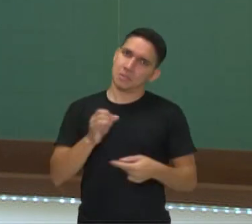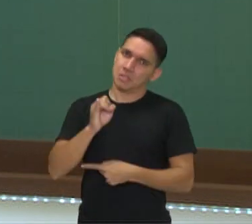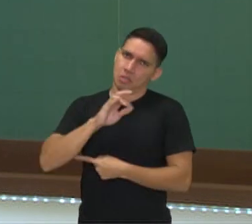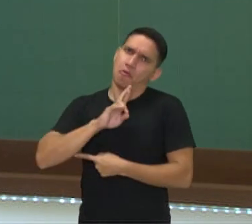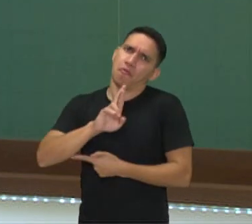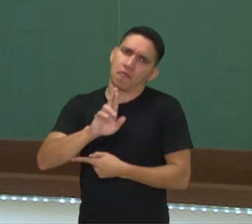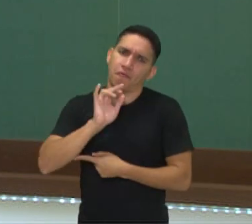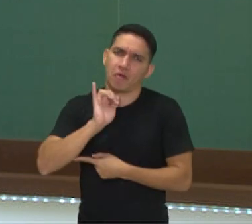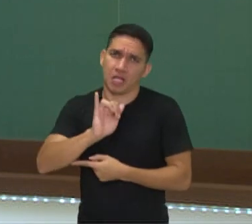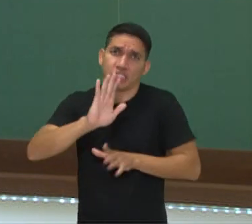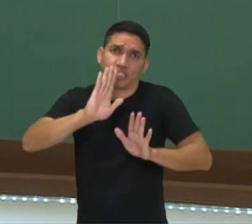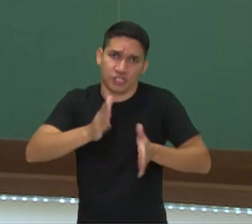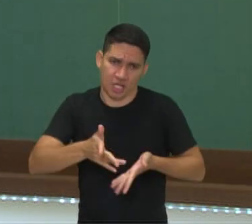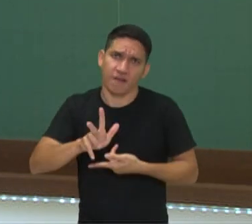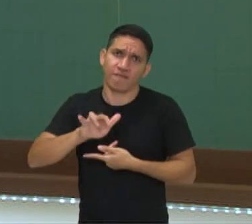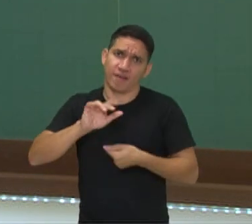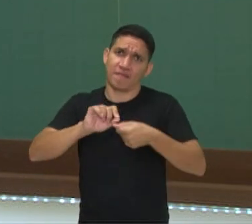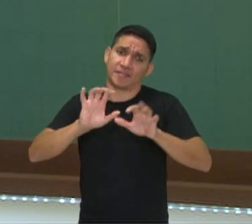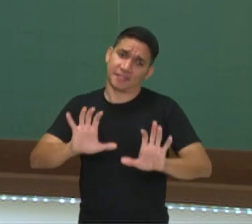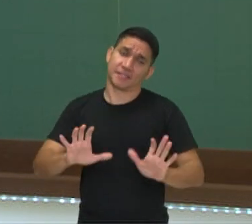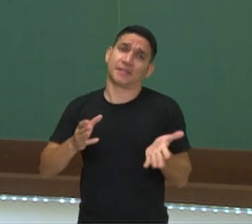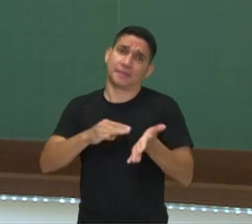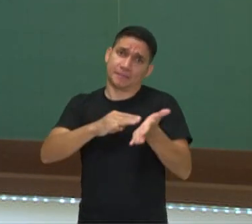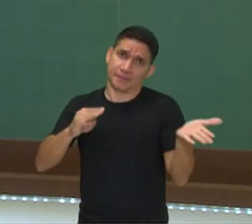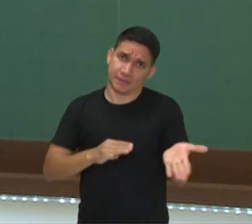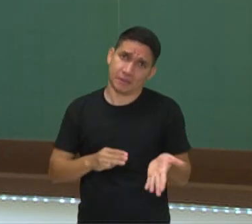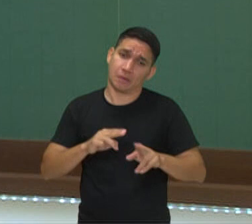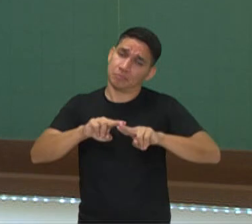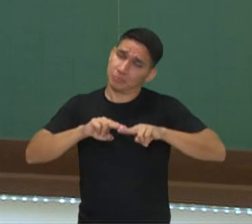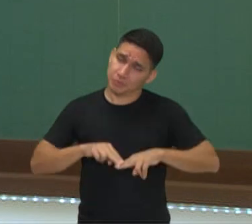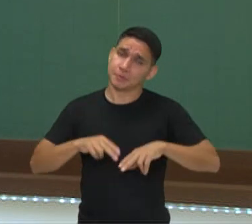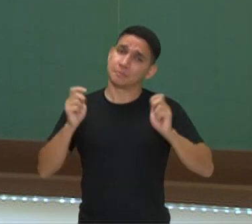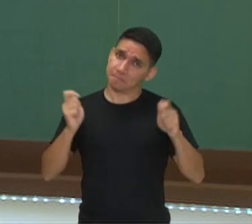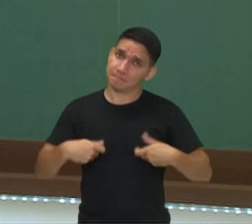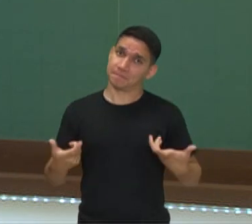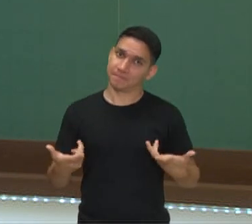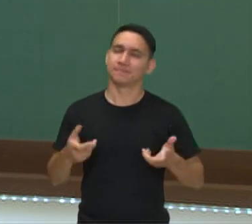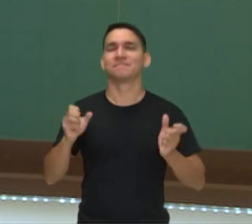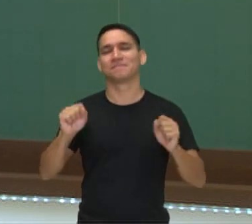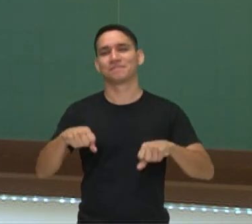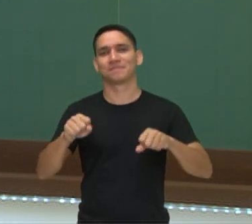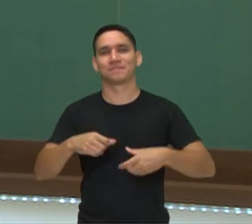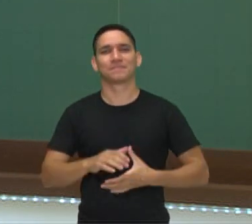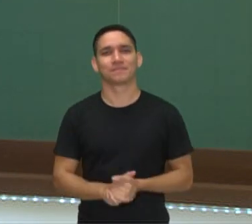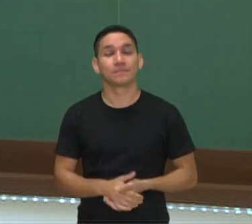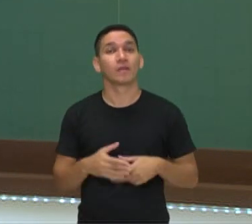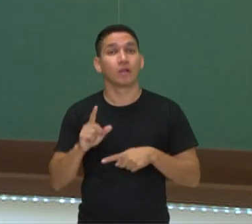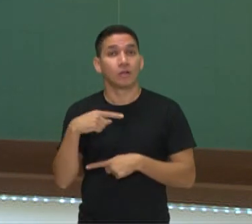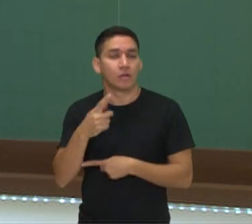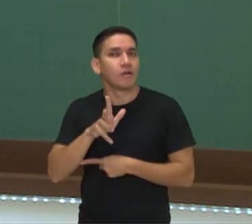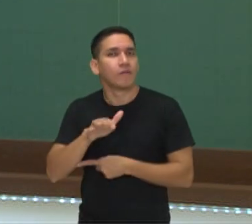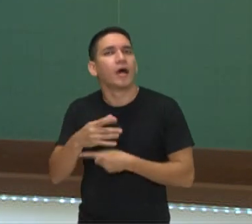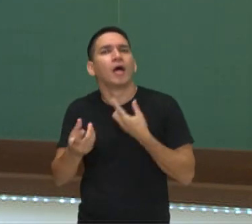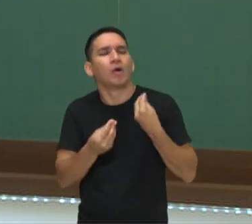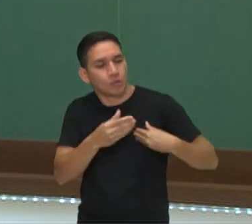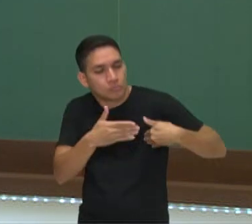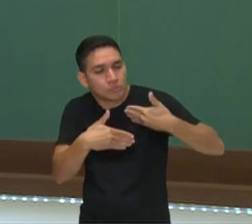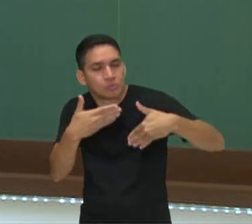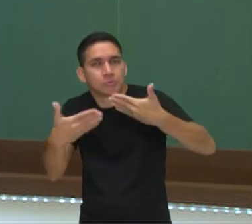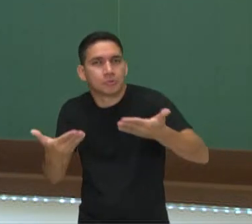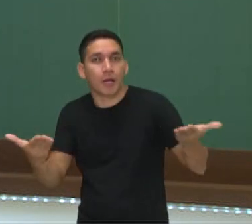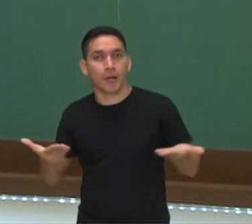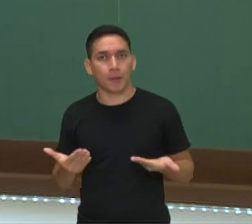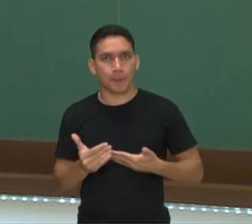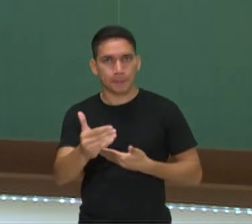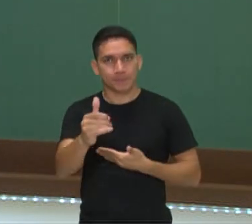nós vamos fazer por esse método, é de certo, é porque dá, né? Dá sim, nós vamos ver esse processo agora,